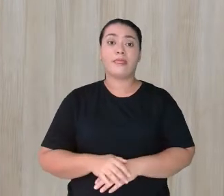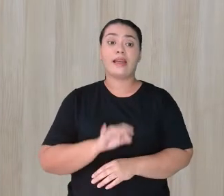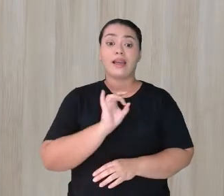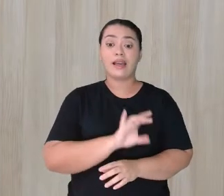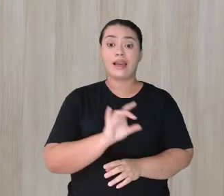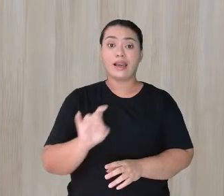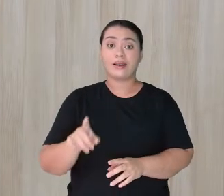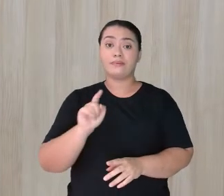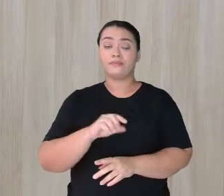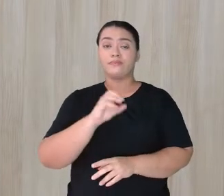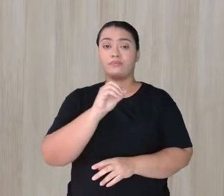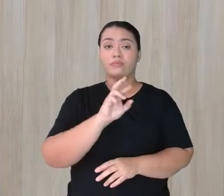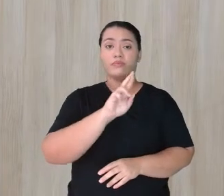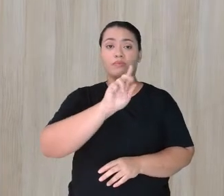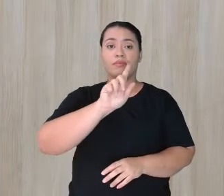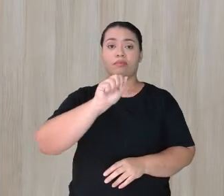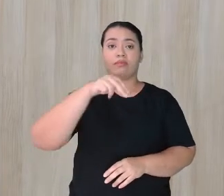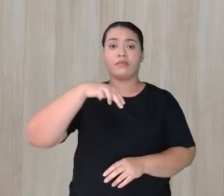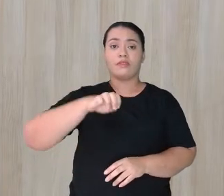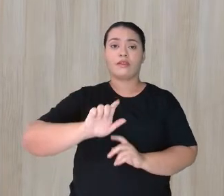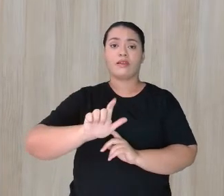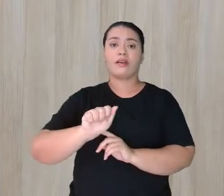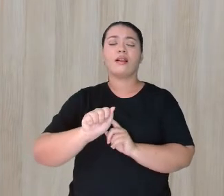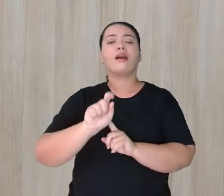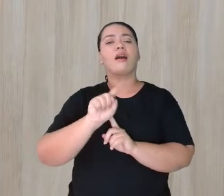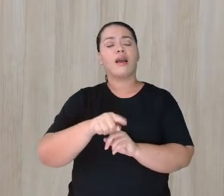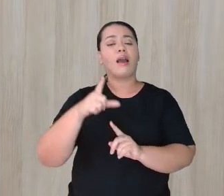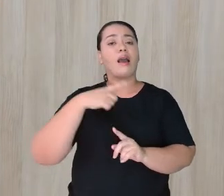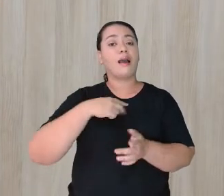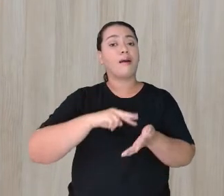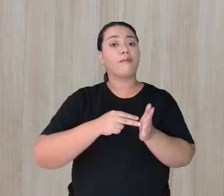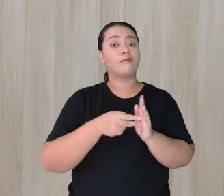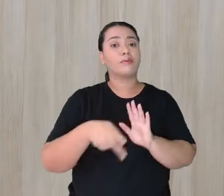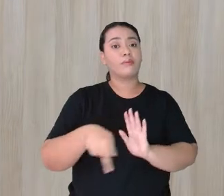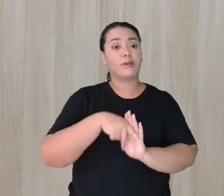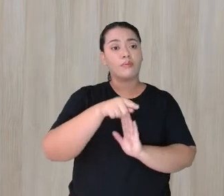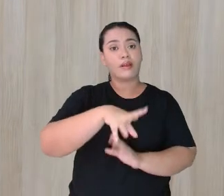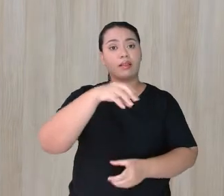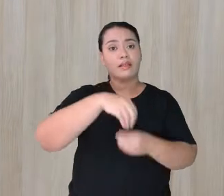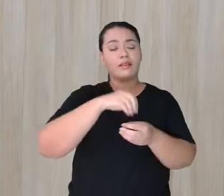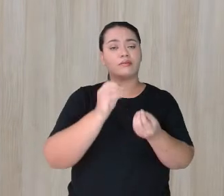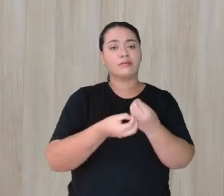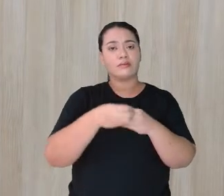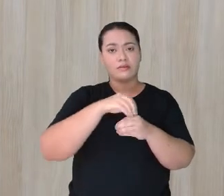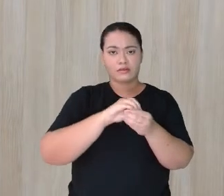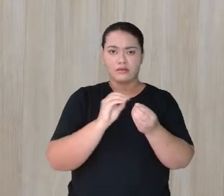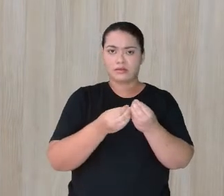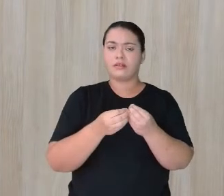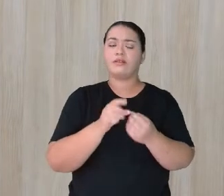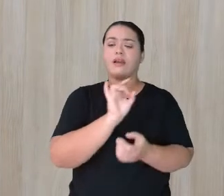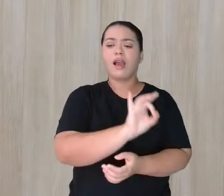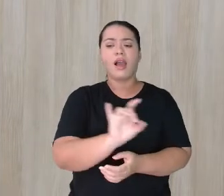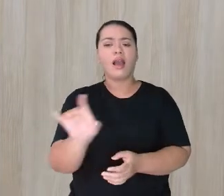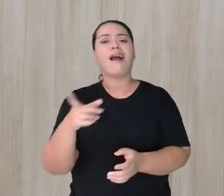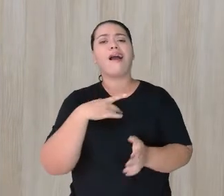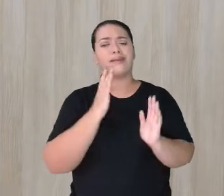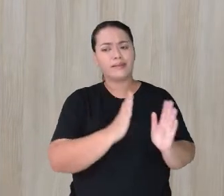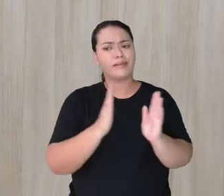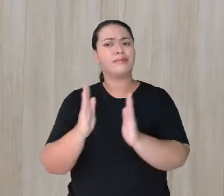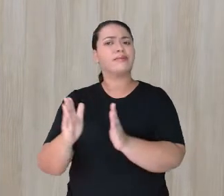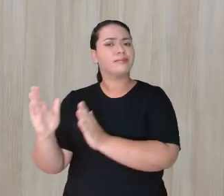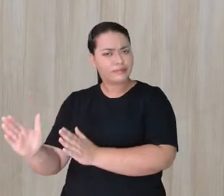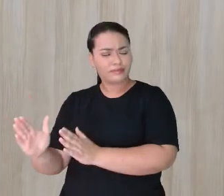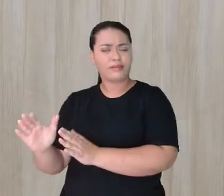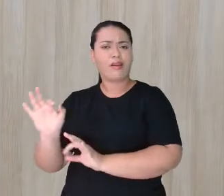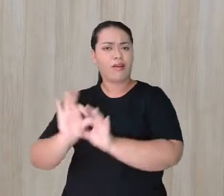organela citoplasmática, ela tem a sua função na célula, então cada célula, ela realiza a sua função também, de forma